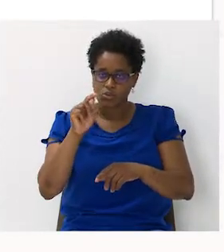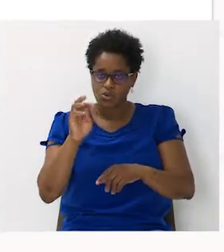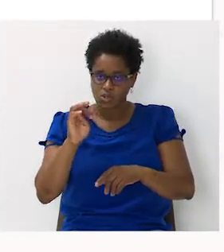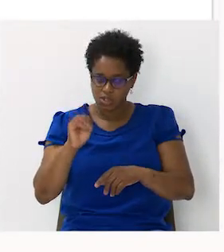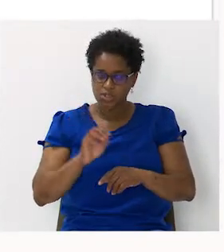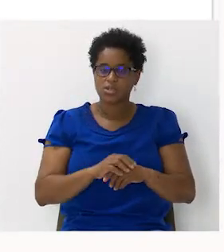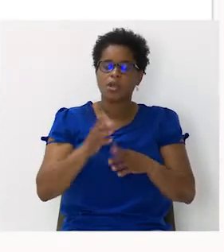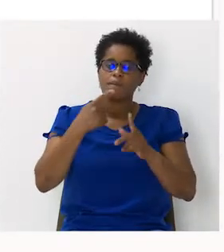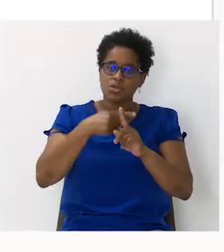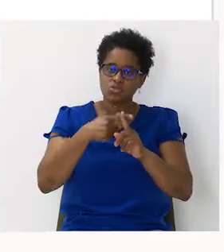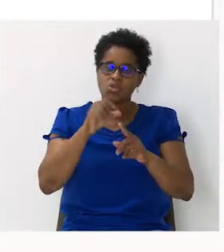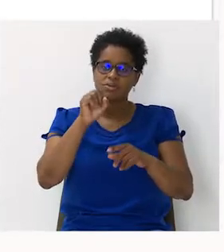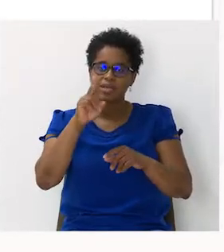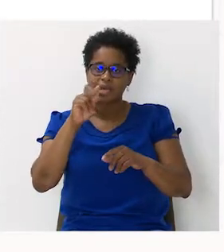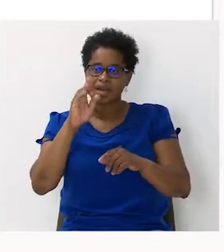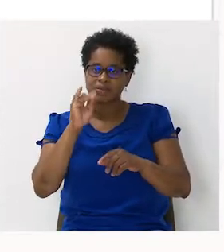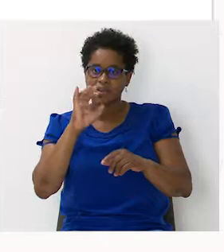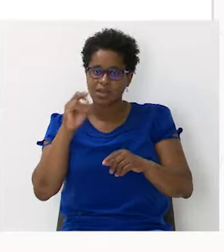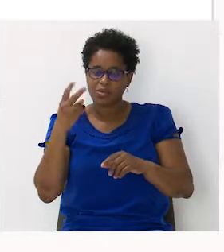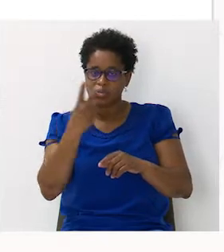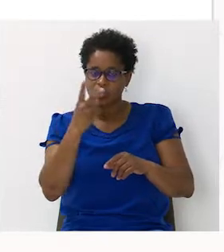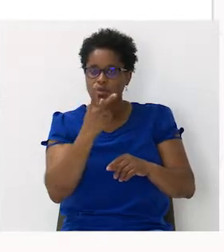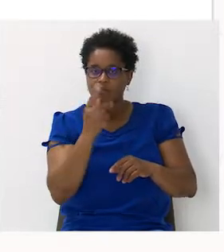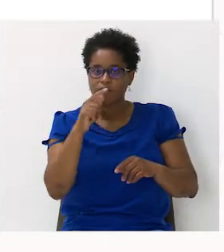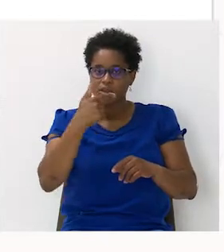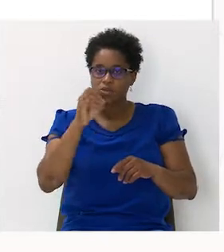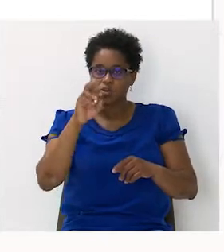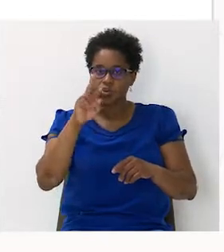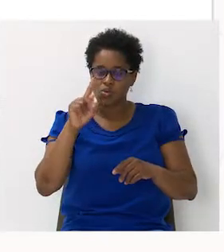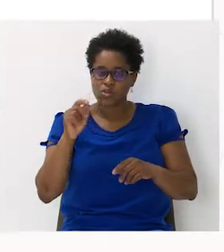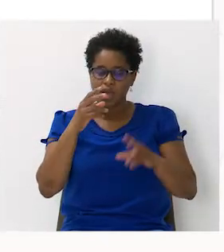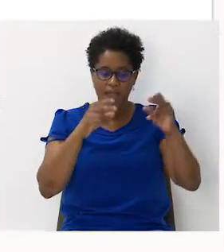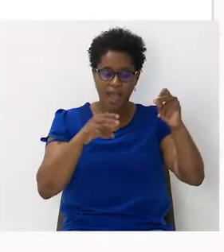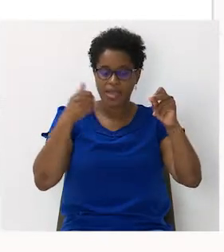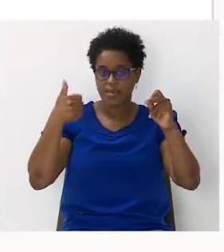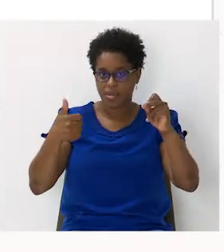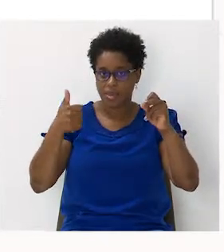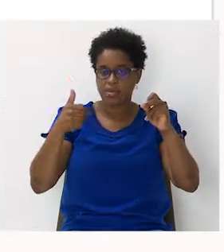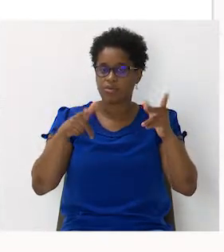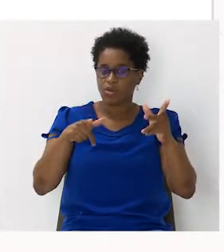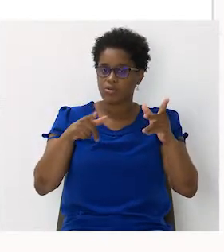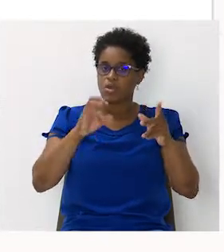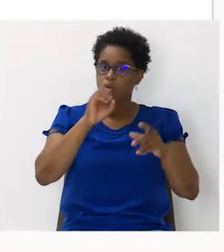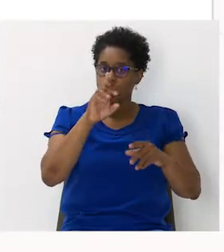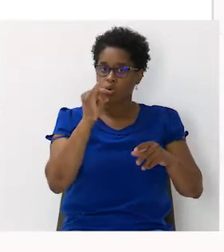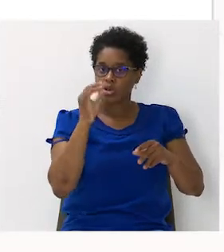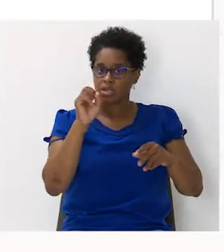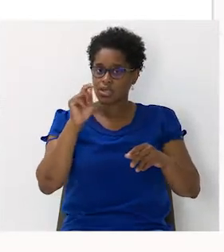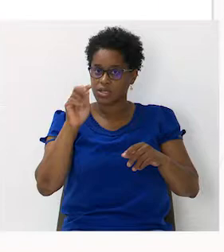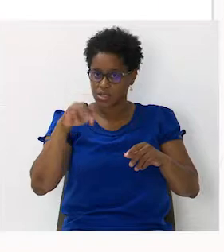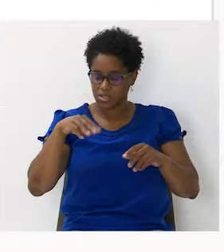Para somar graficamente dois vetores, A e B, move-se a origem, já vimos o que é a origem de um